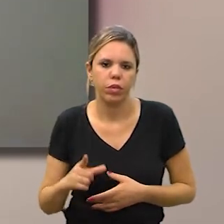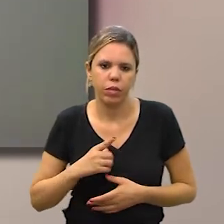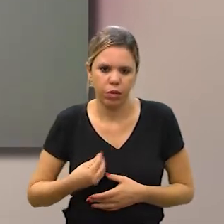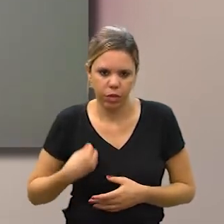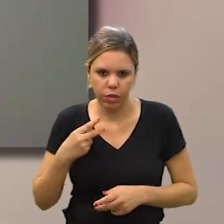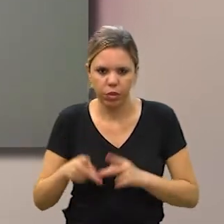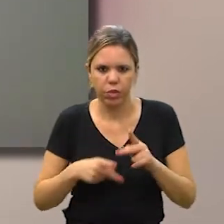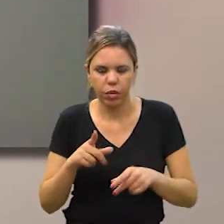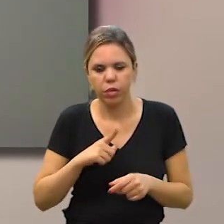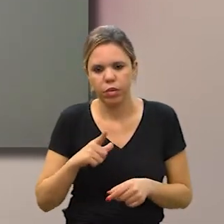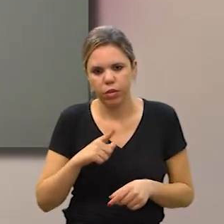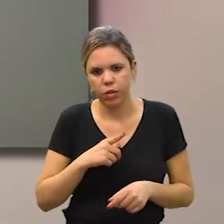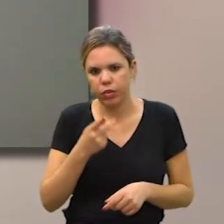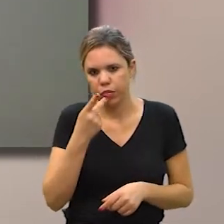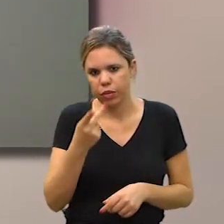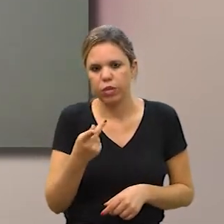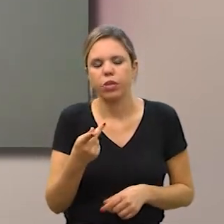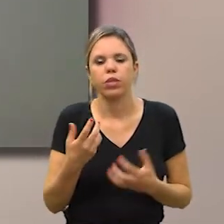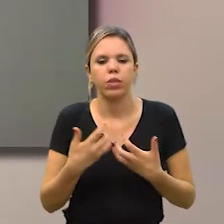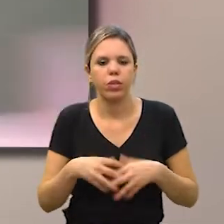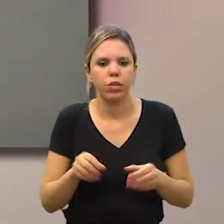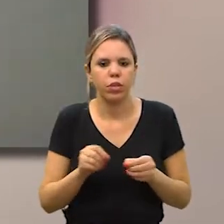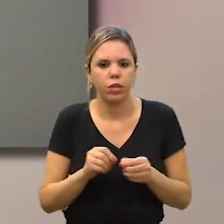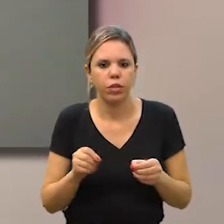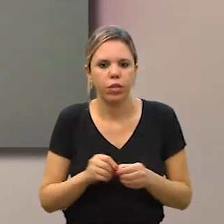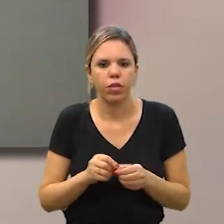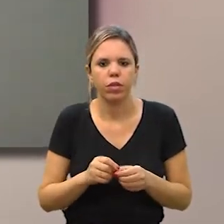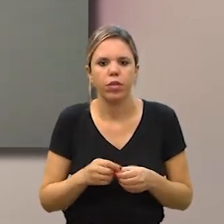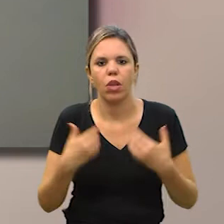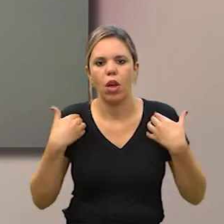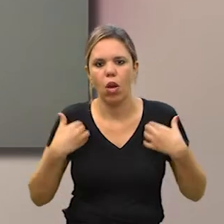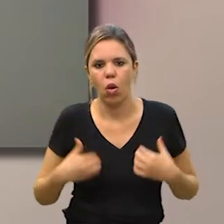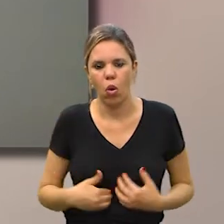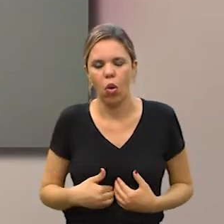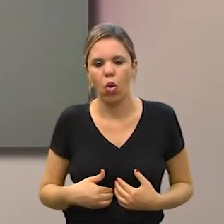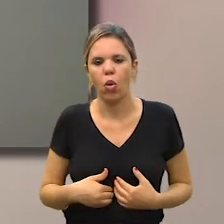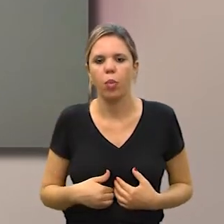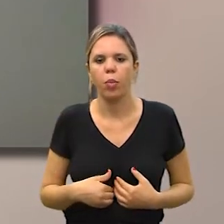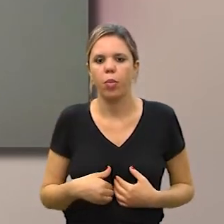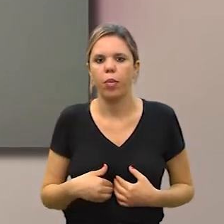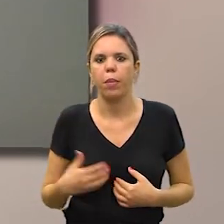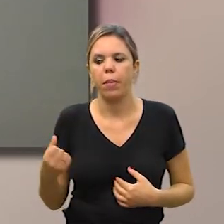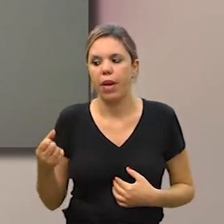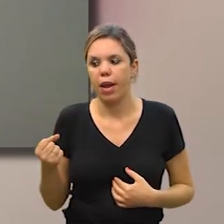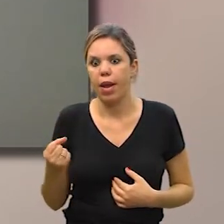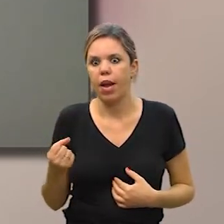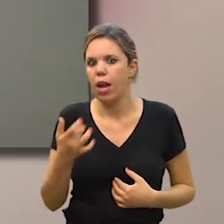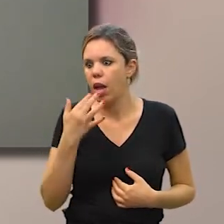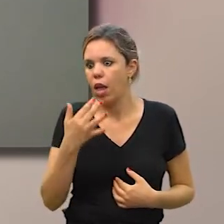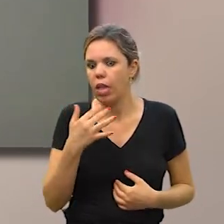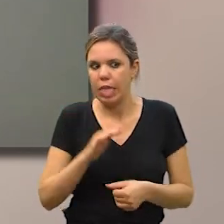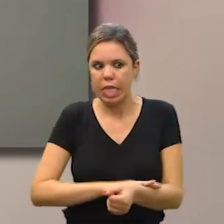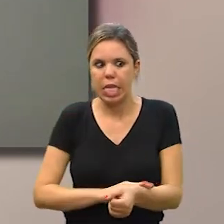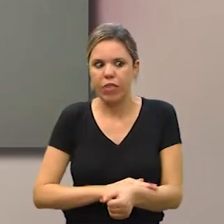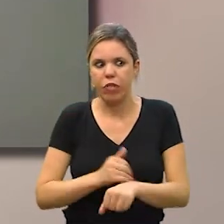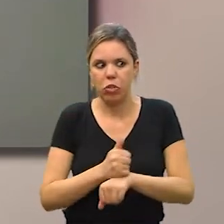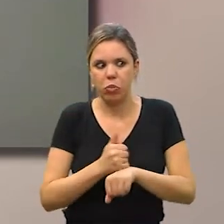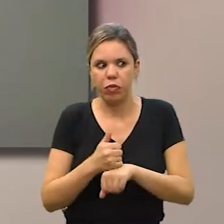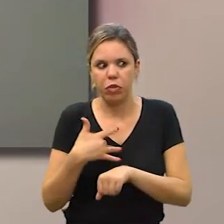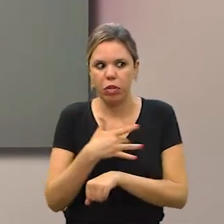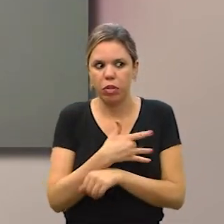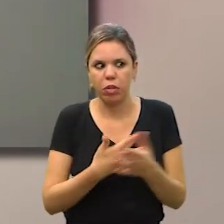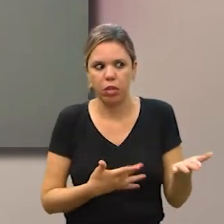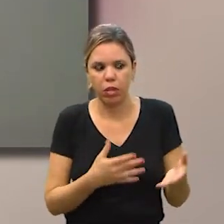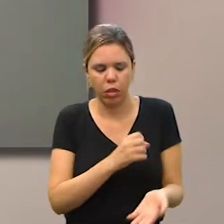existem pessoas que têm o que a gente chama de efeito do jaleco avental Branco ficou nervosa na presença do profissional de saúde